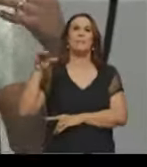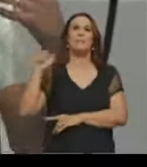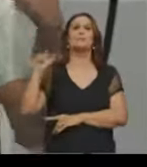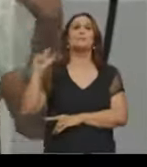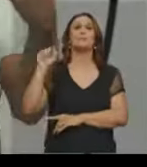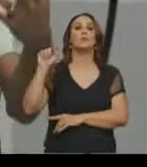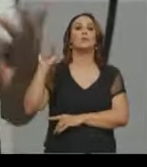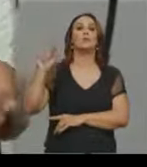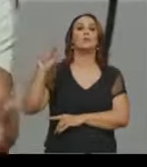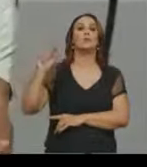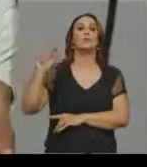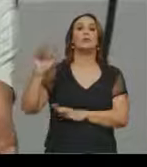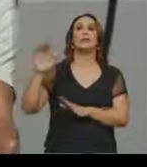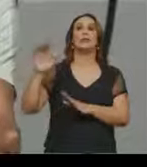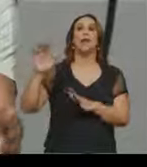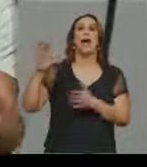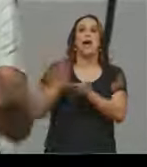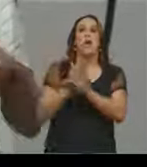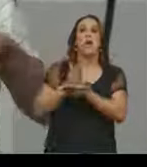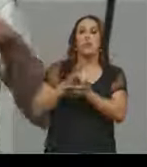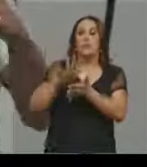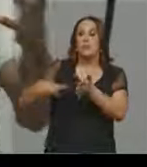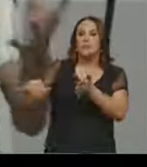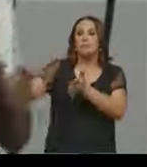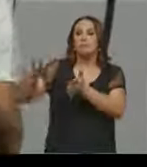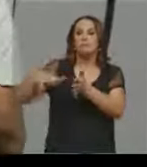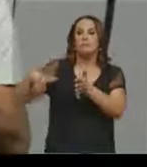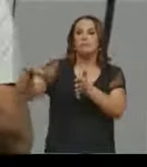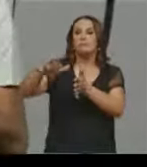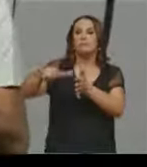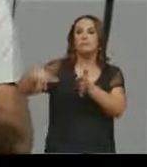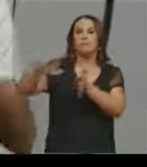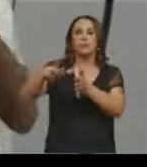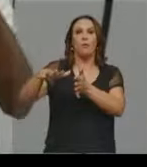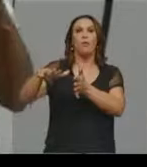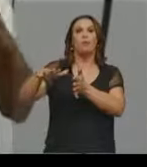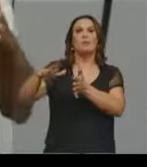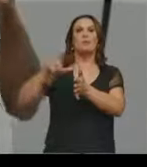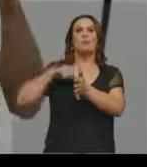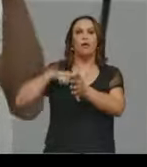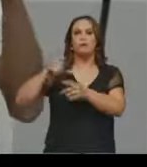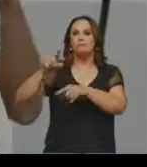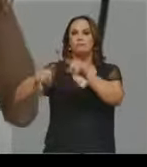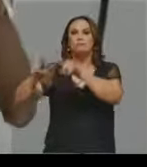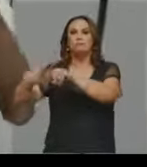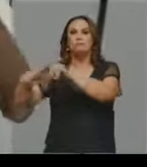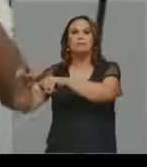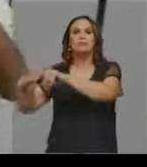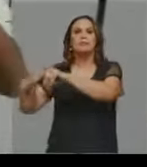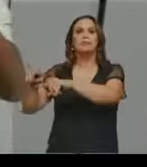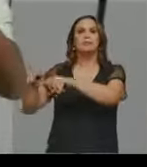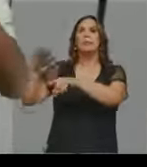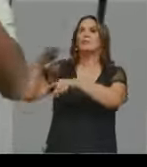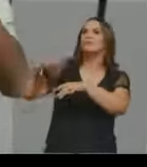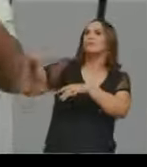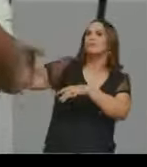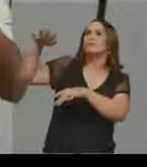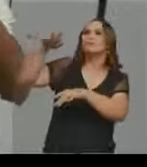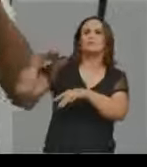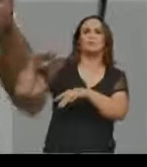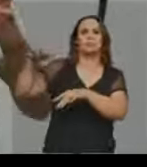variações de determinada região. Está relacionado sempre a uma grande região. Você pode falar assim, olha, o clima